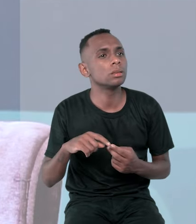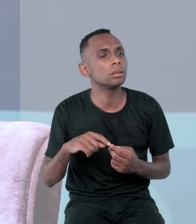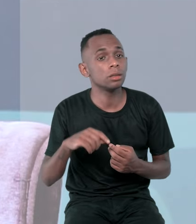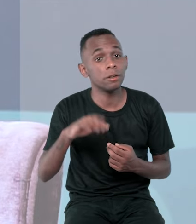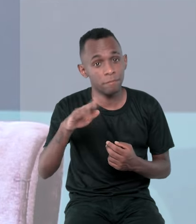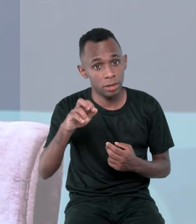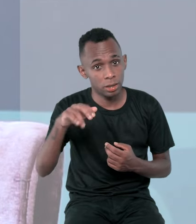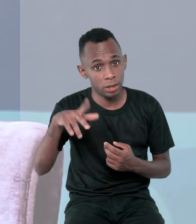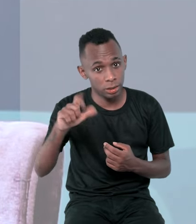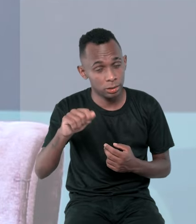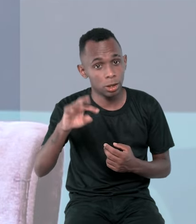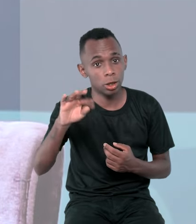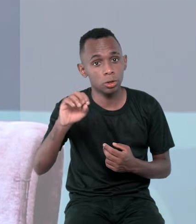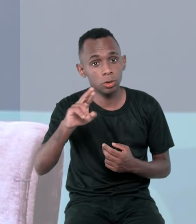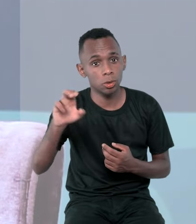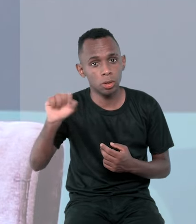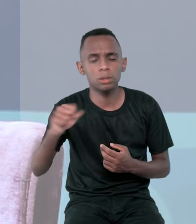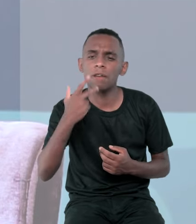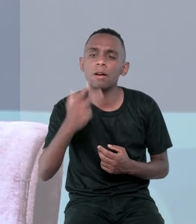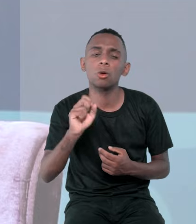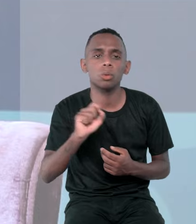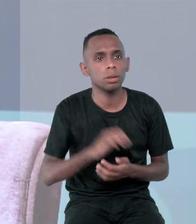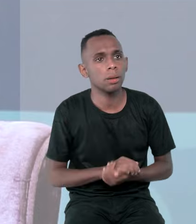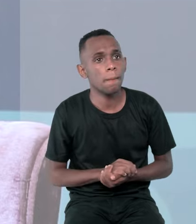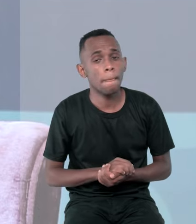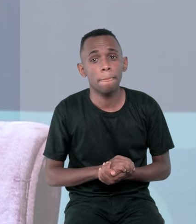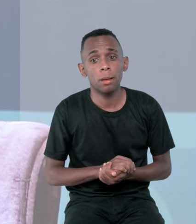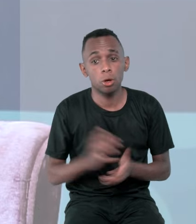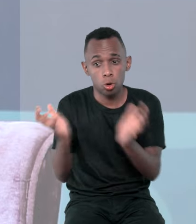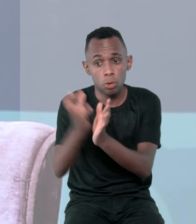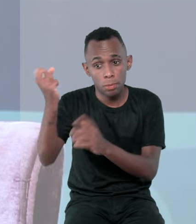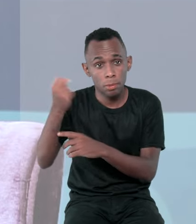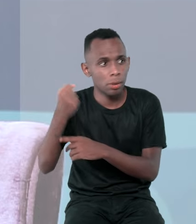Fernanda Torres, ela disse uma coisa muito interessante no Roda Viva: a branquitude está perdida.